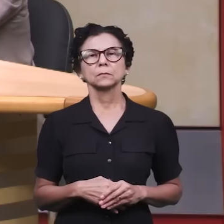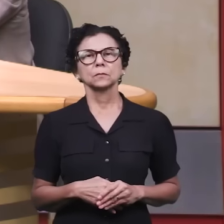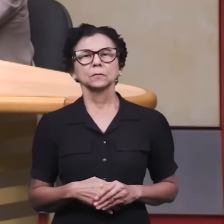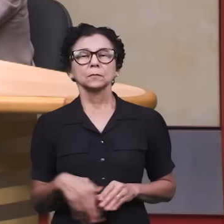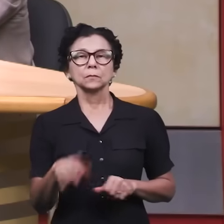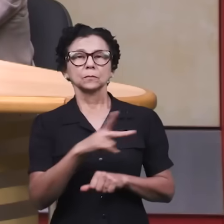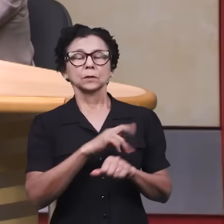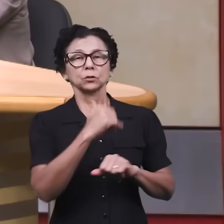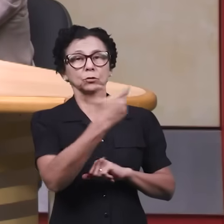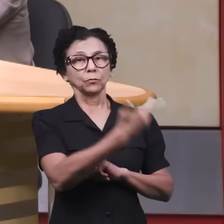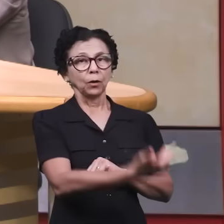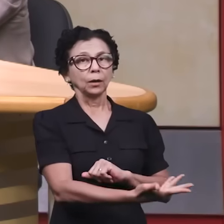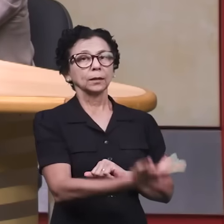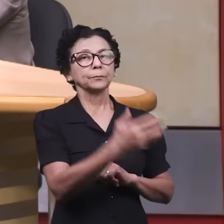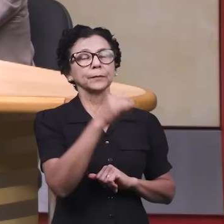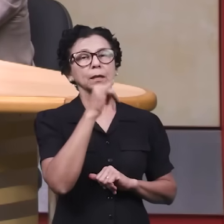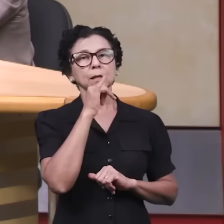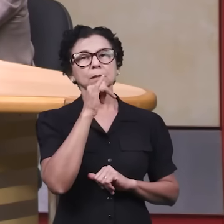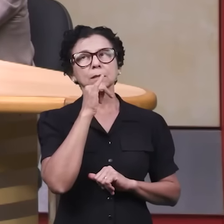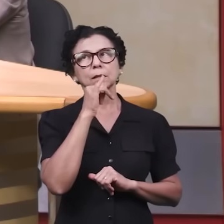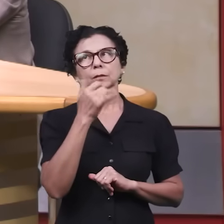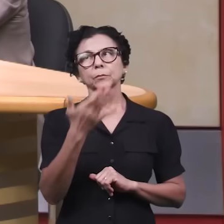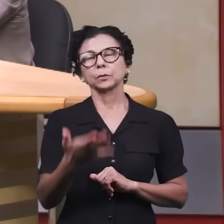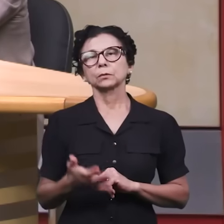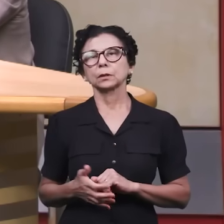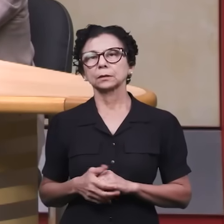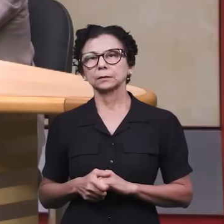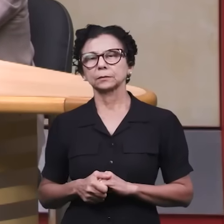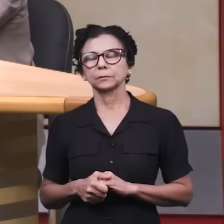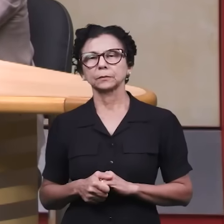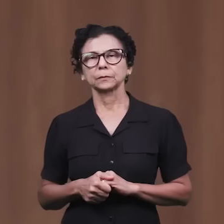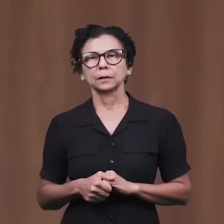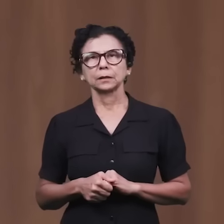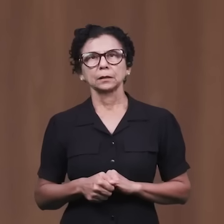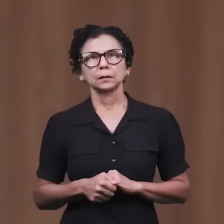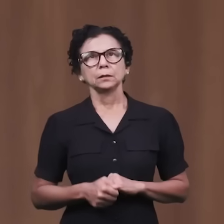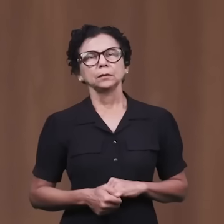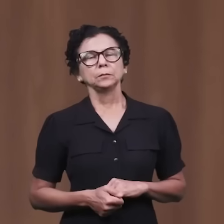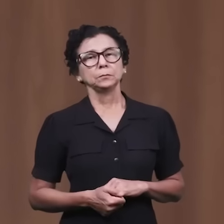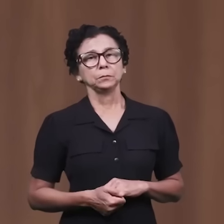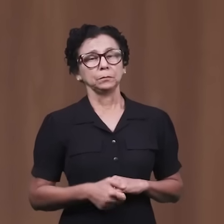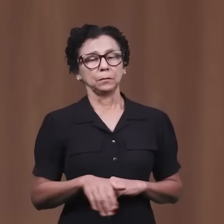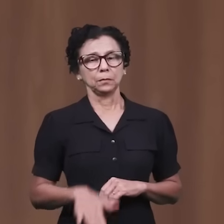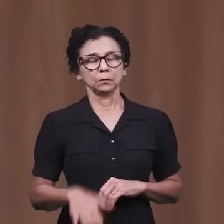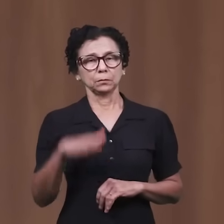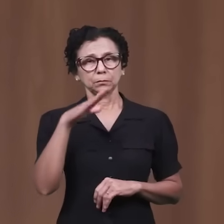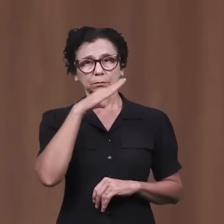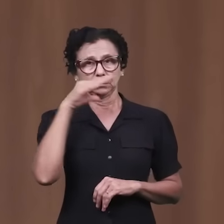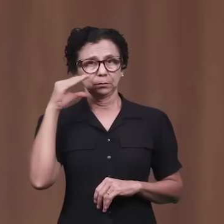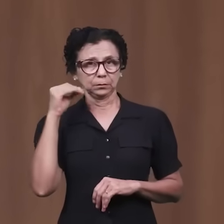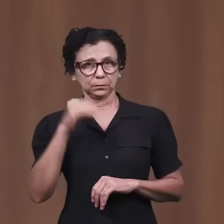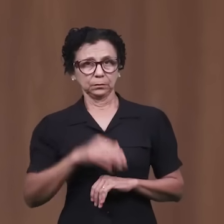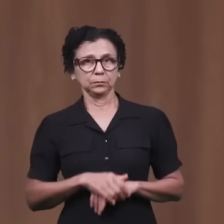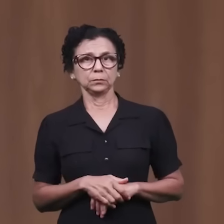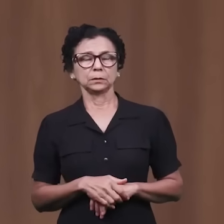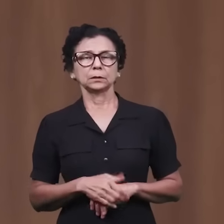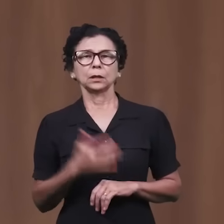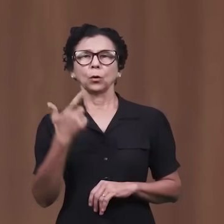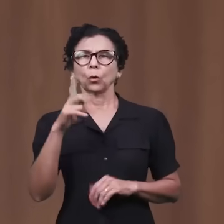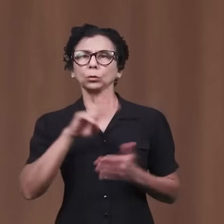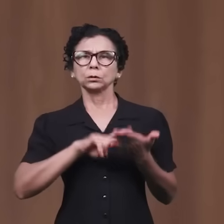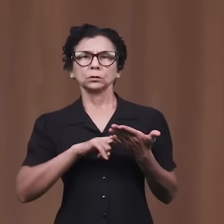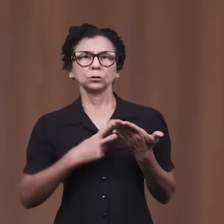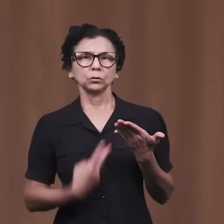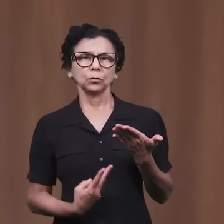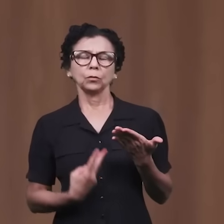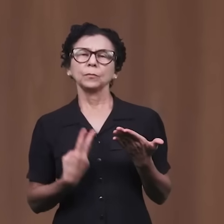participações estas vindas do exterior. Por exemplo, nós temos casos de crianças intermediárias e adolescentes que participam até em